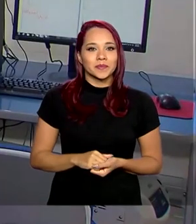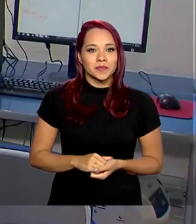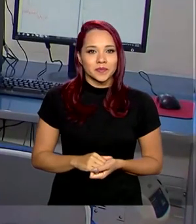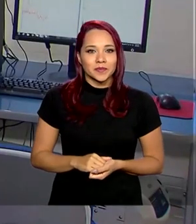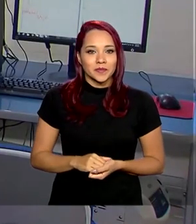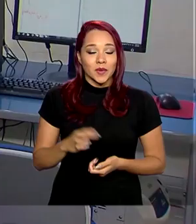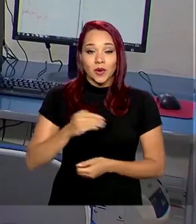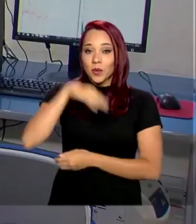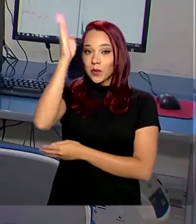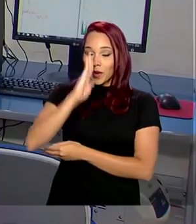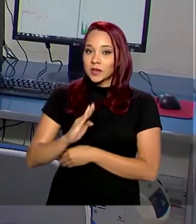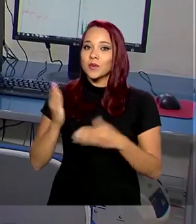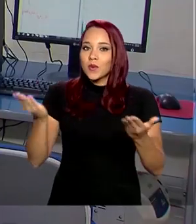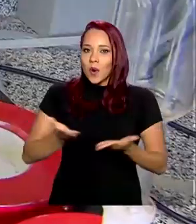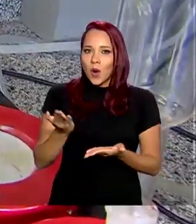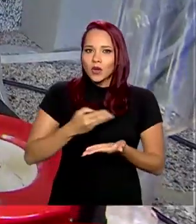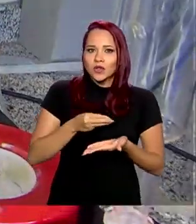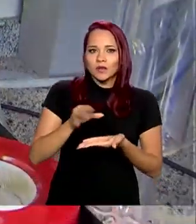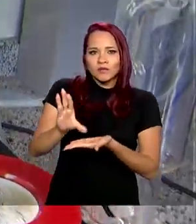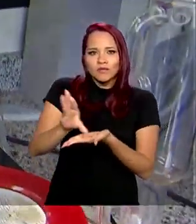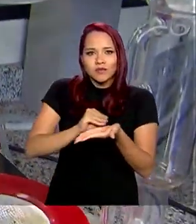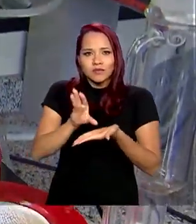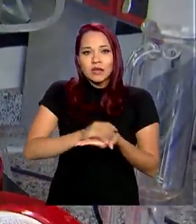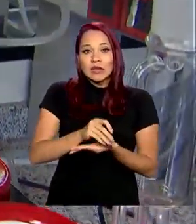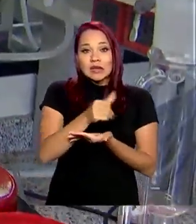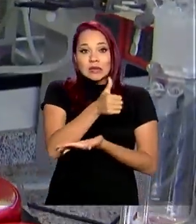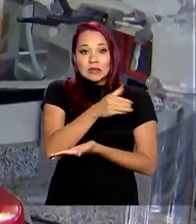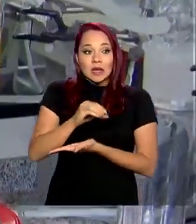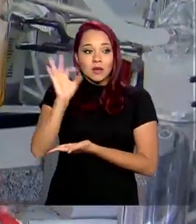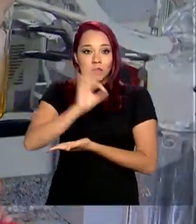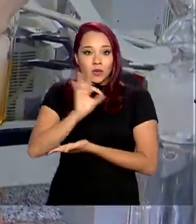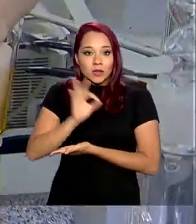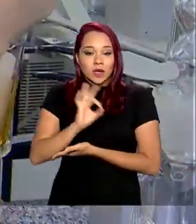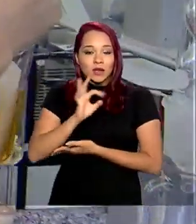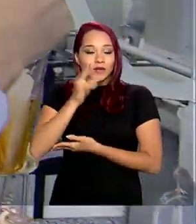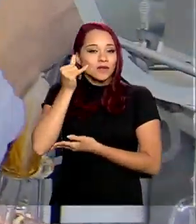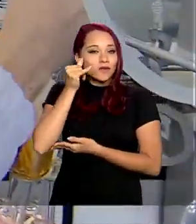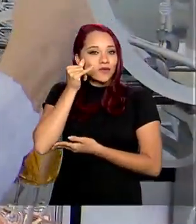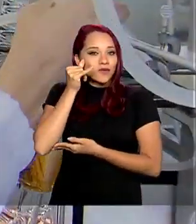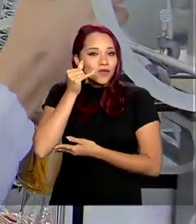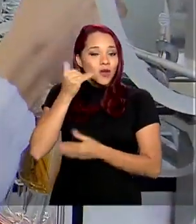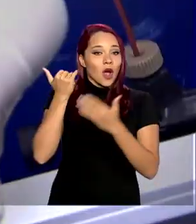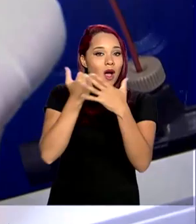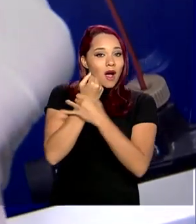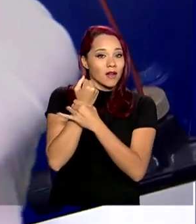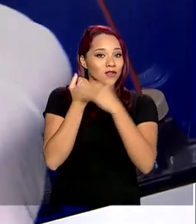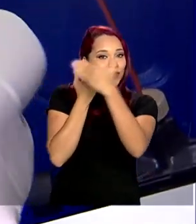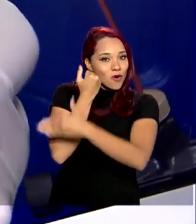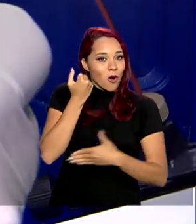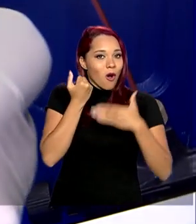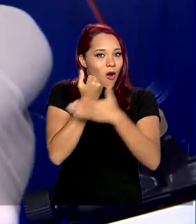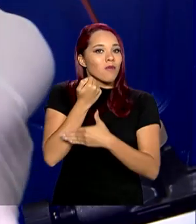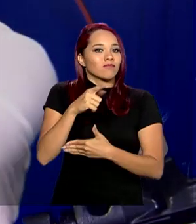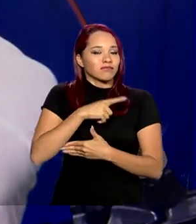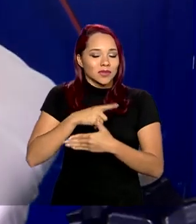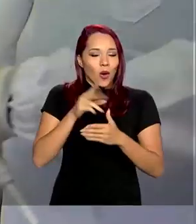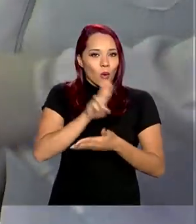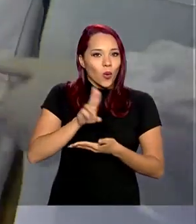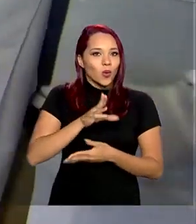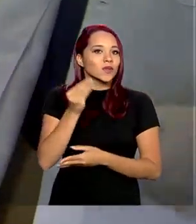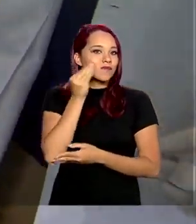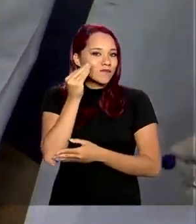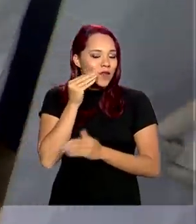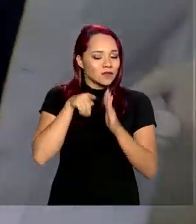O Brasil hoje importa 100% dos anticorpos e antígenos que são utilizados em kits de